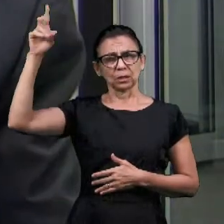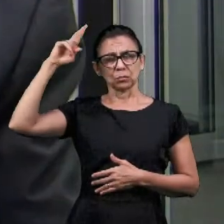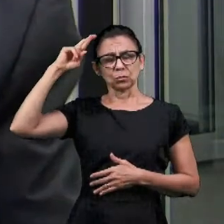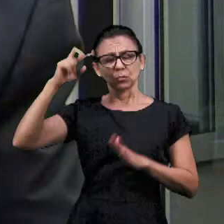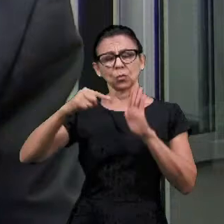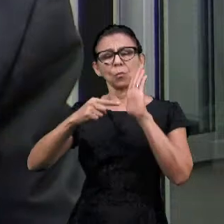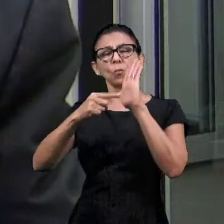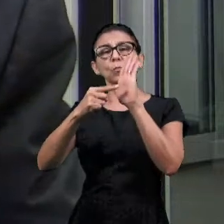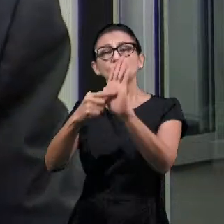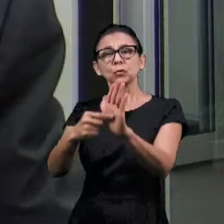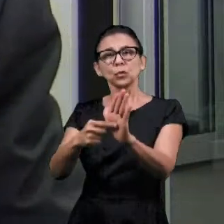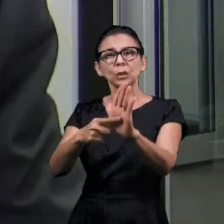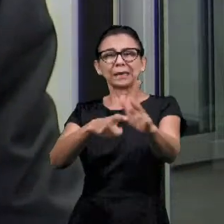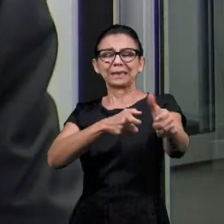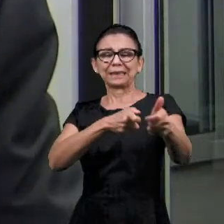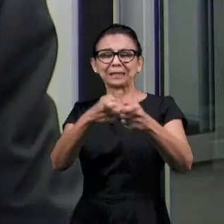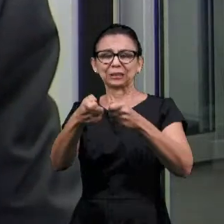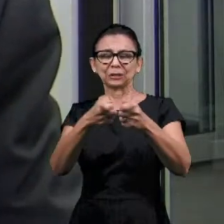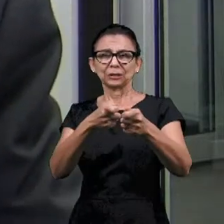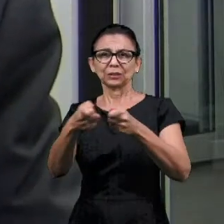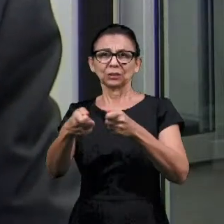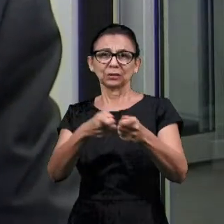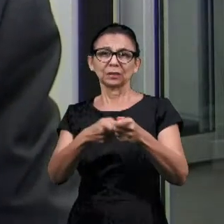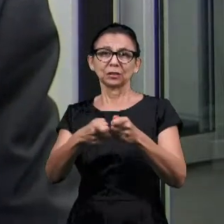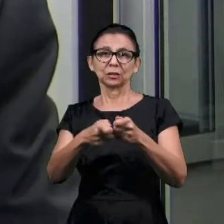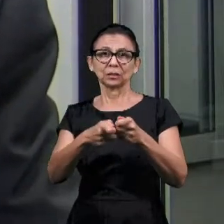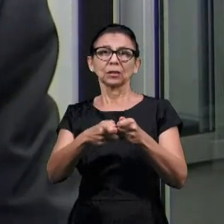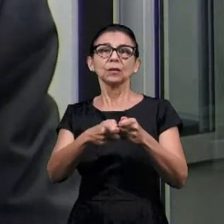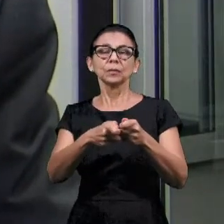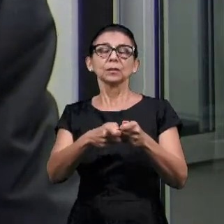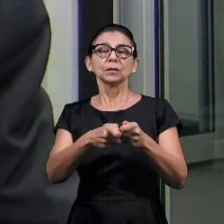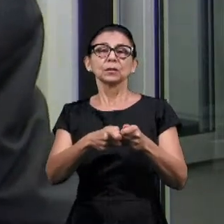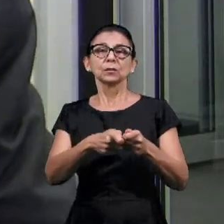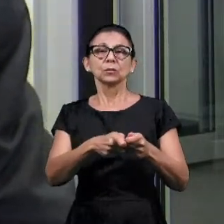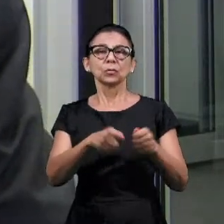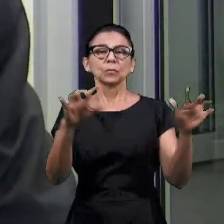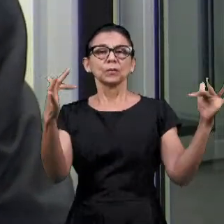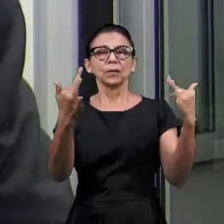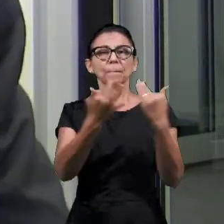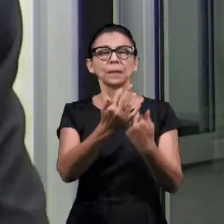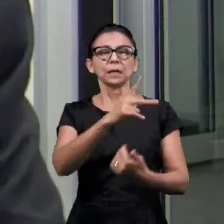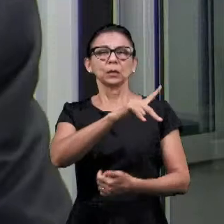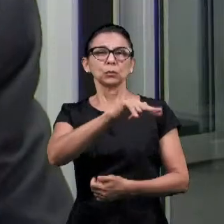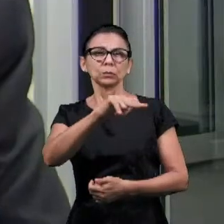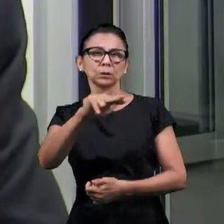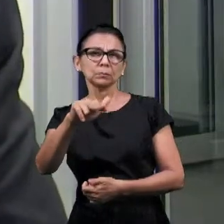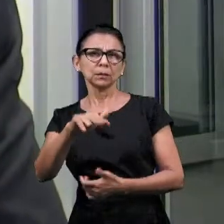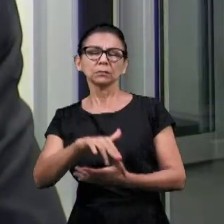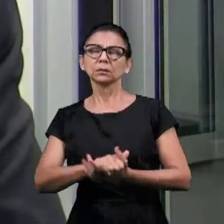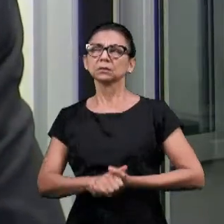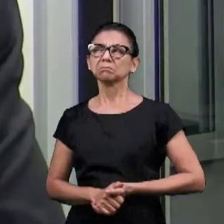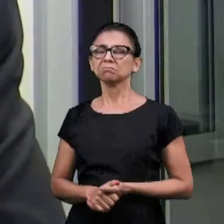foi acontecer mais de uma década depois. E foi profético, né, pastor? Profético. Eu guardei isso. Então,